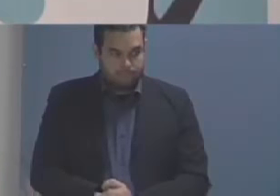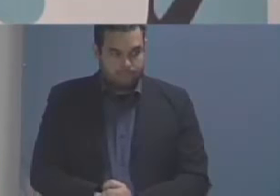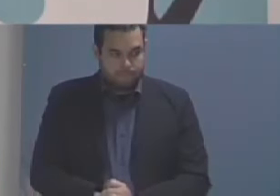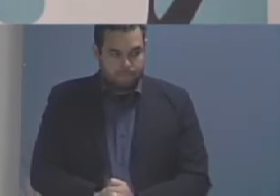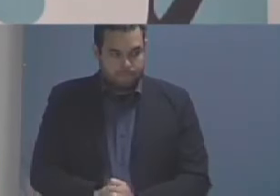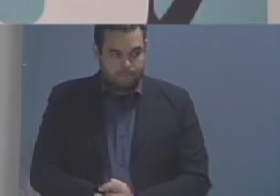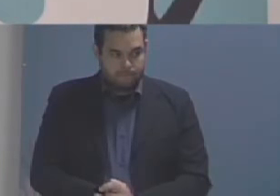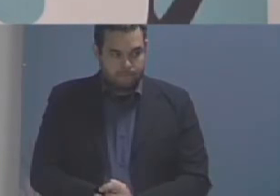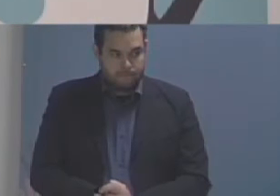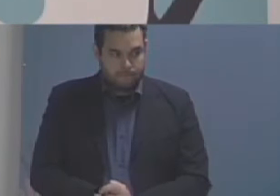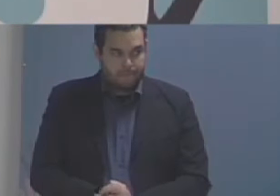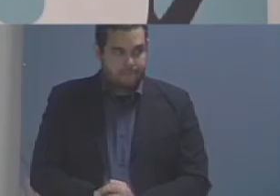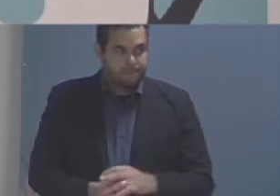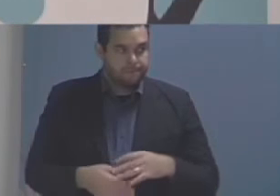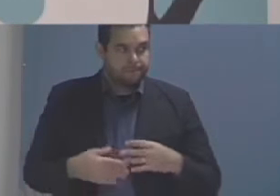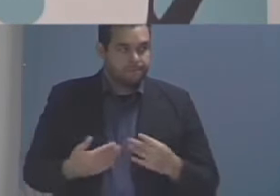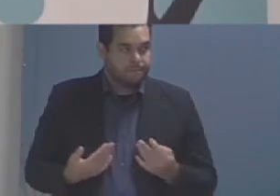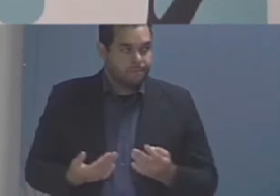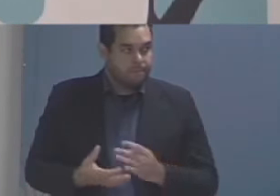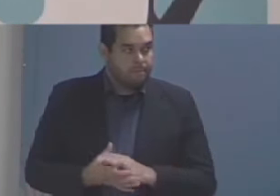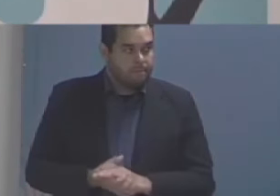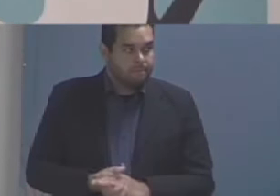Candidato,